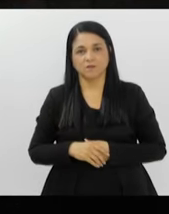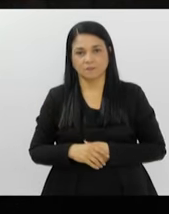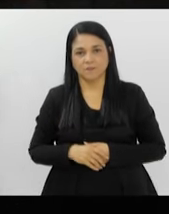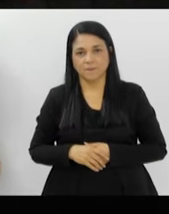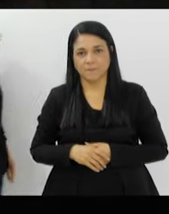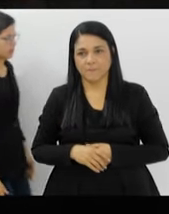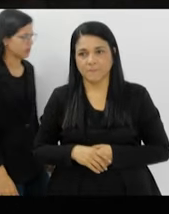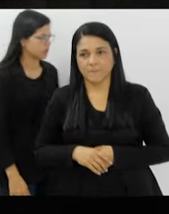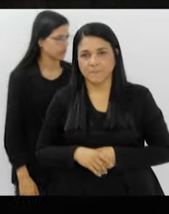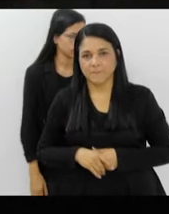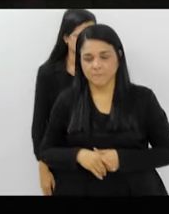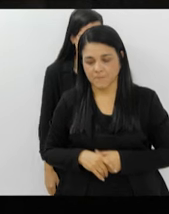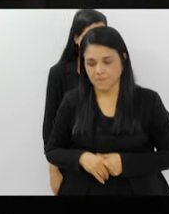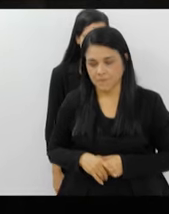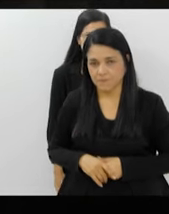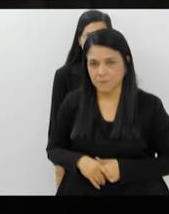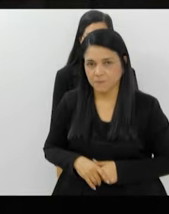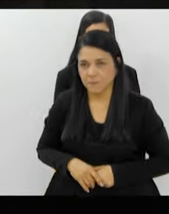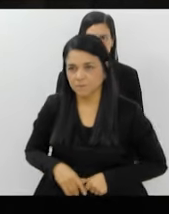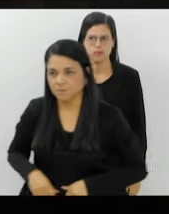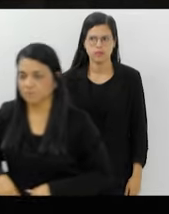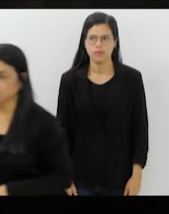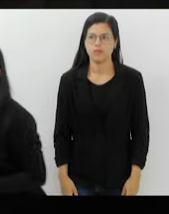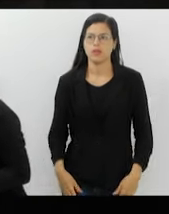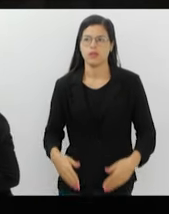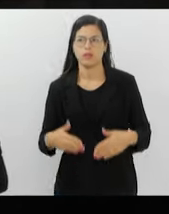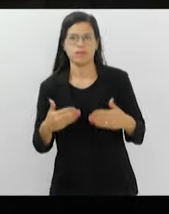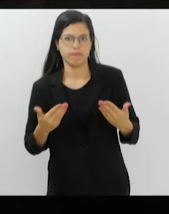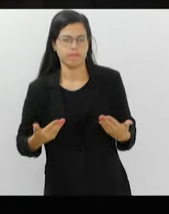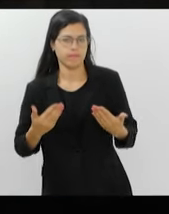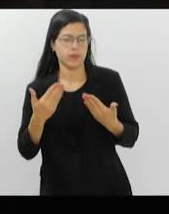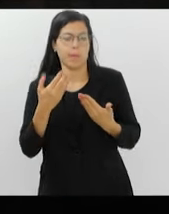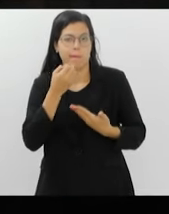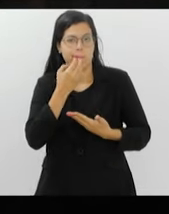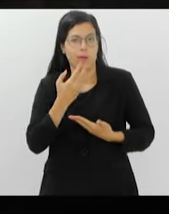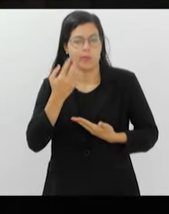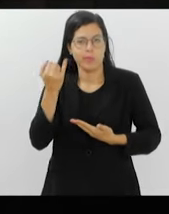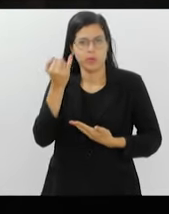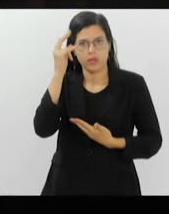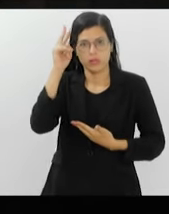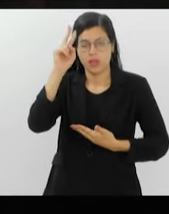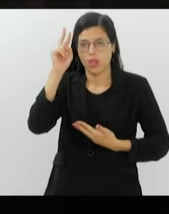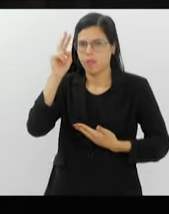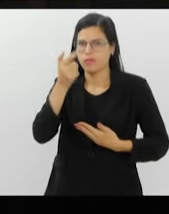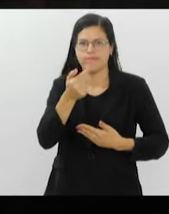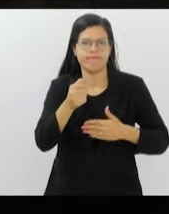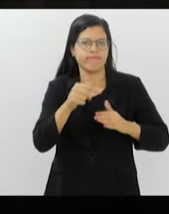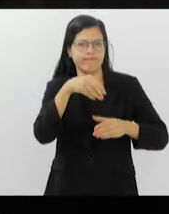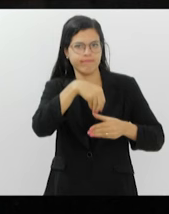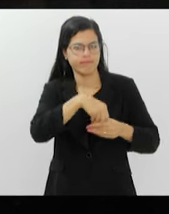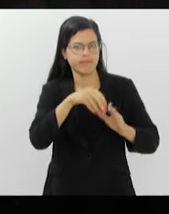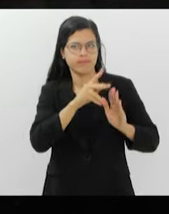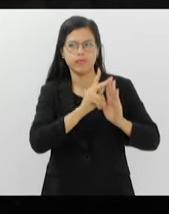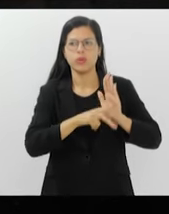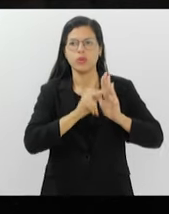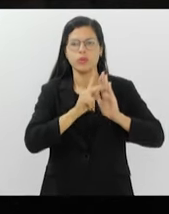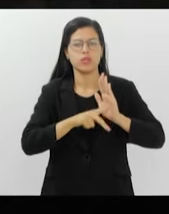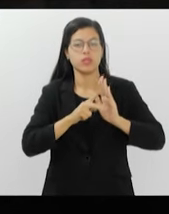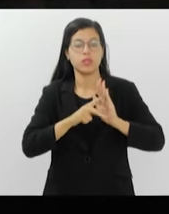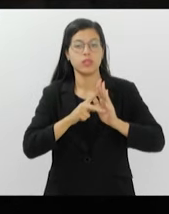extraordinário Então seria bom lembrar que não tem no projeto nenhum